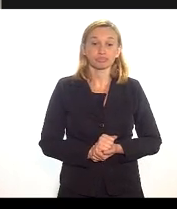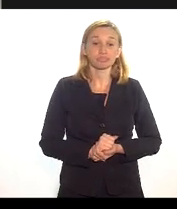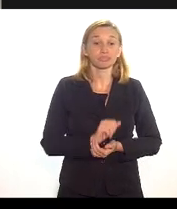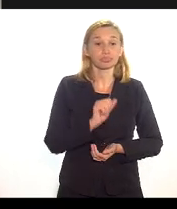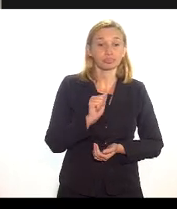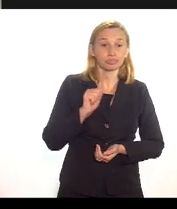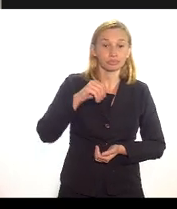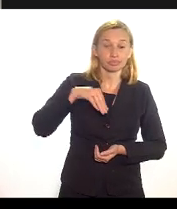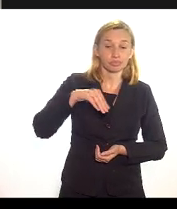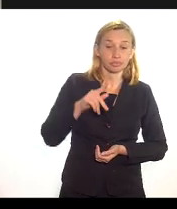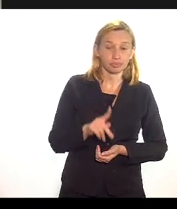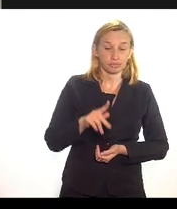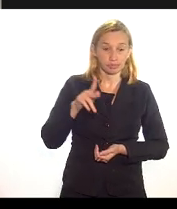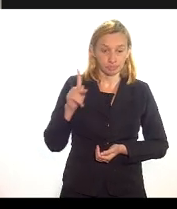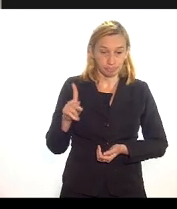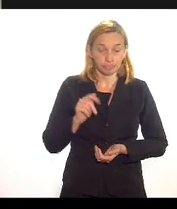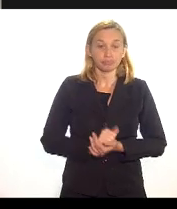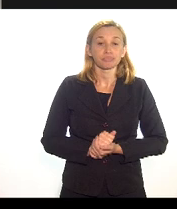ANP,